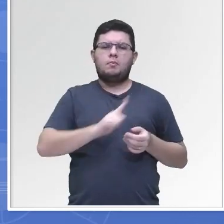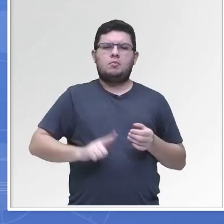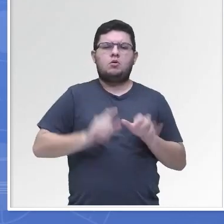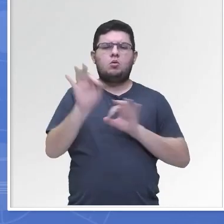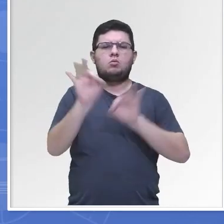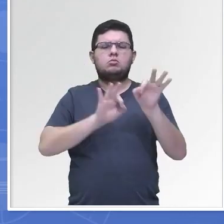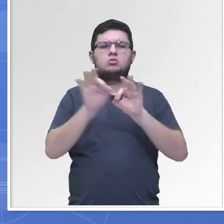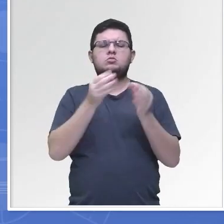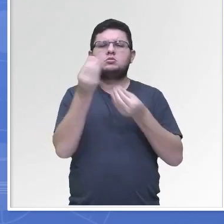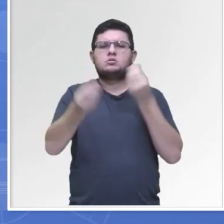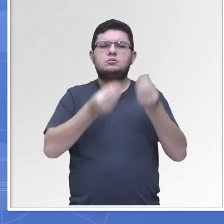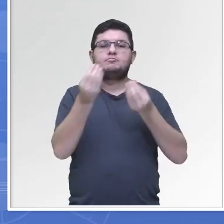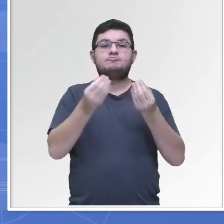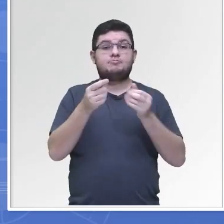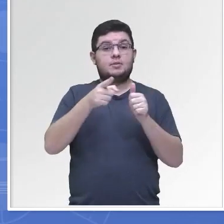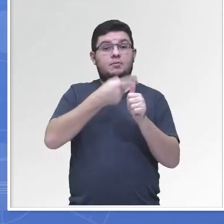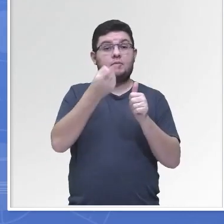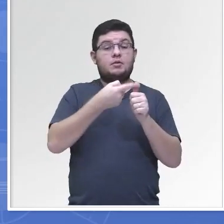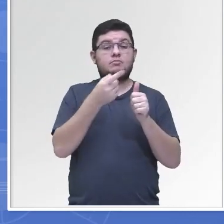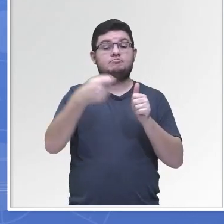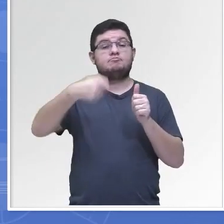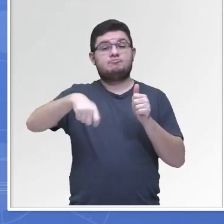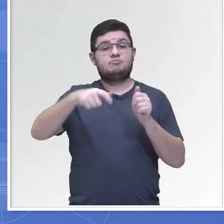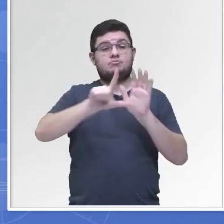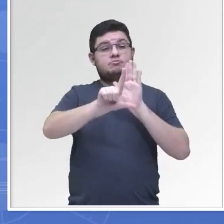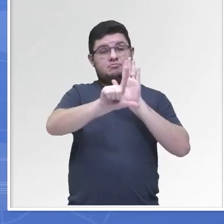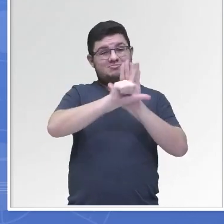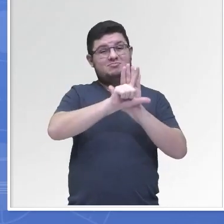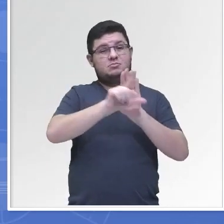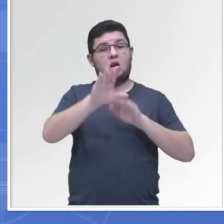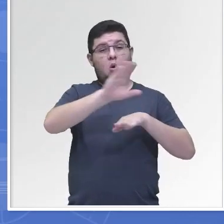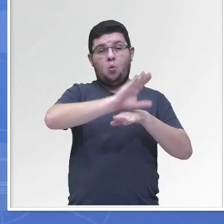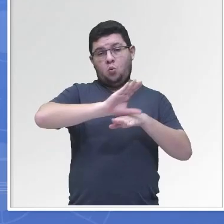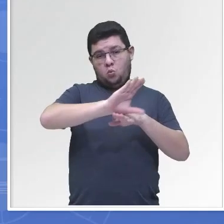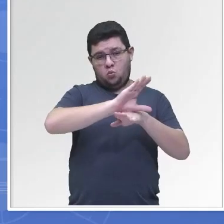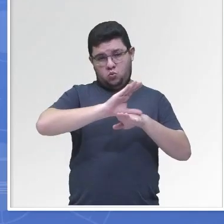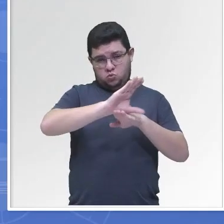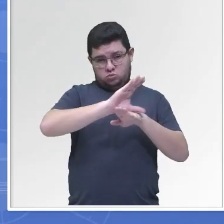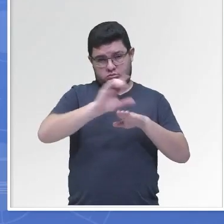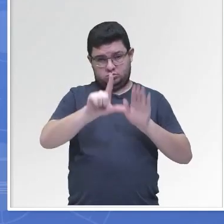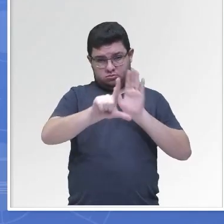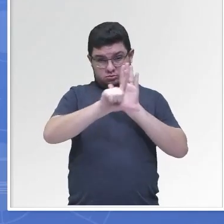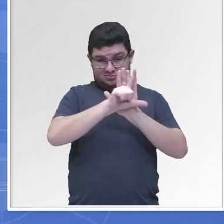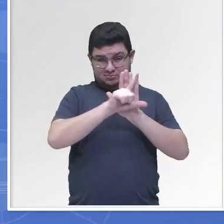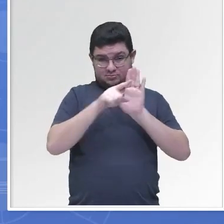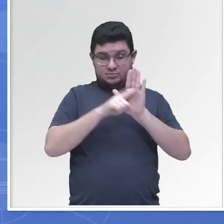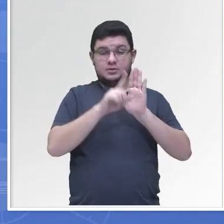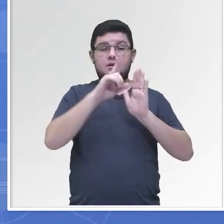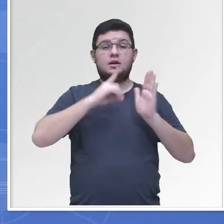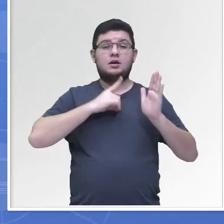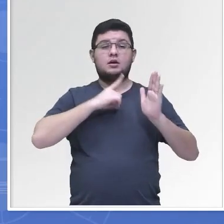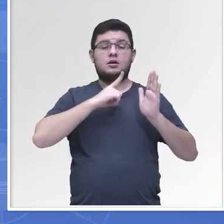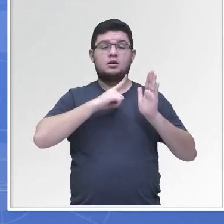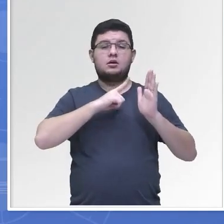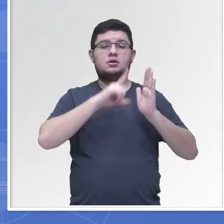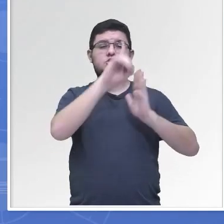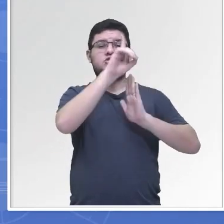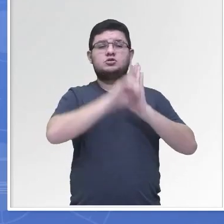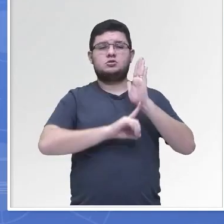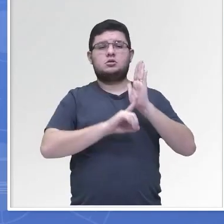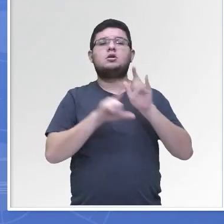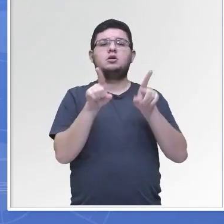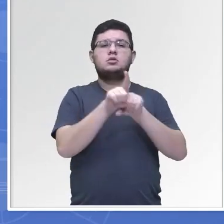passo, sem dúvida, é uma Constituição, onde estão garantidos os nossos direitos e onde estão também os nossos deveres,